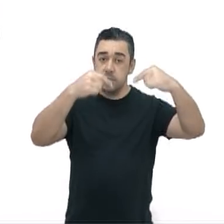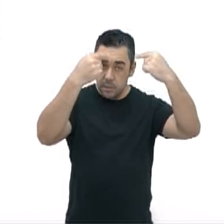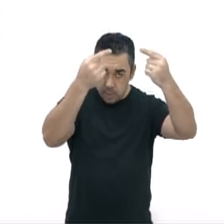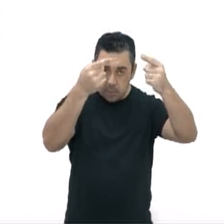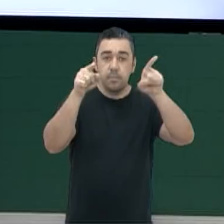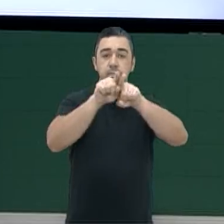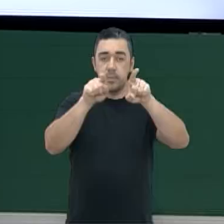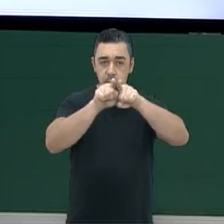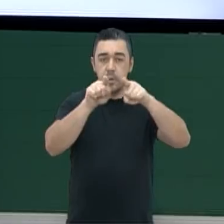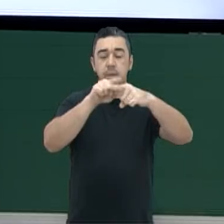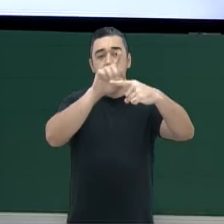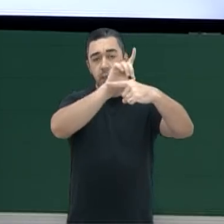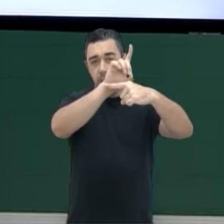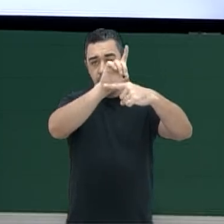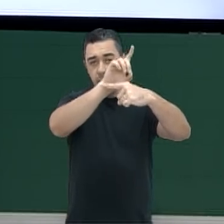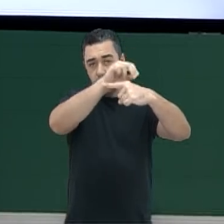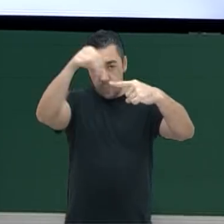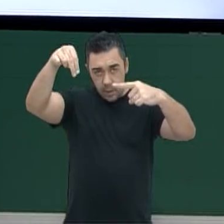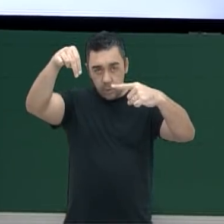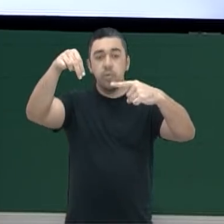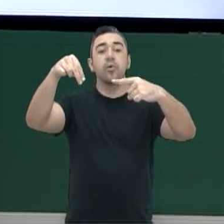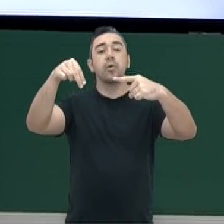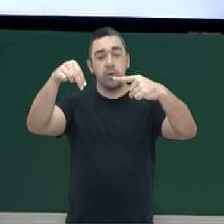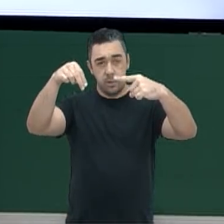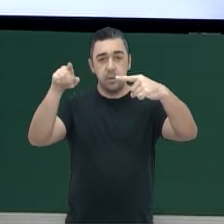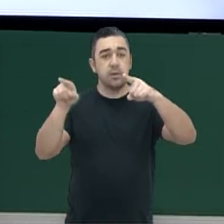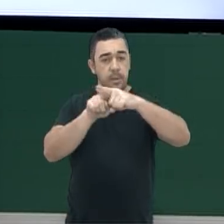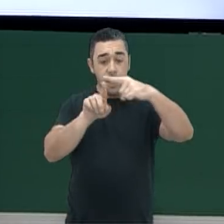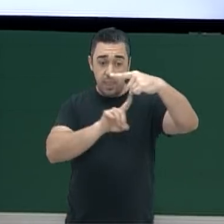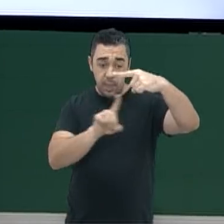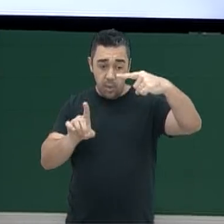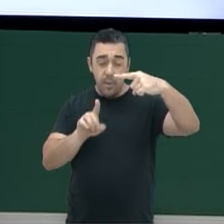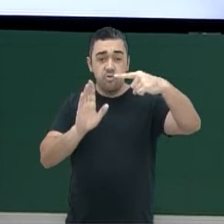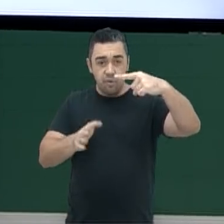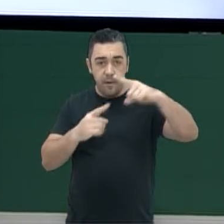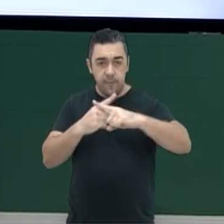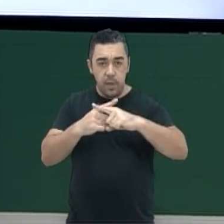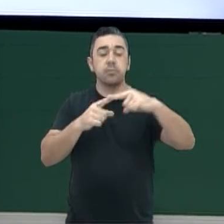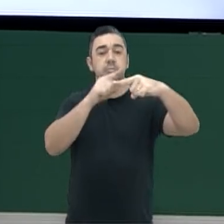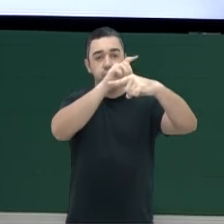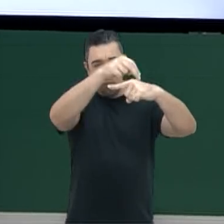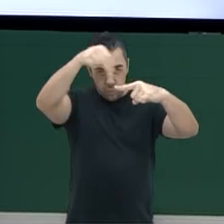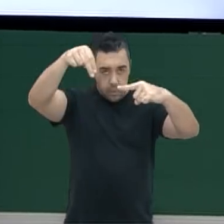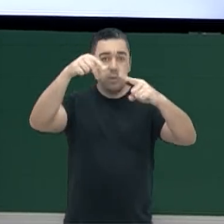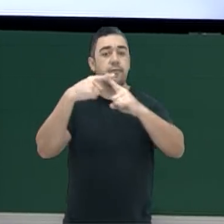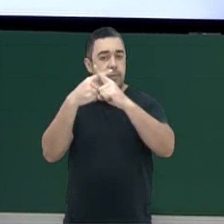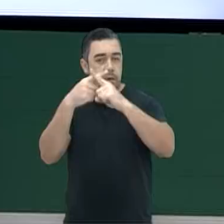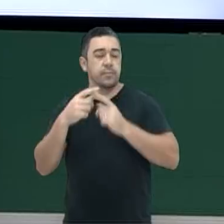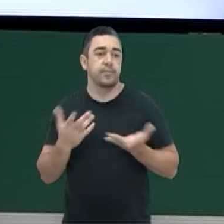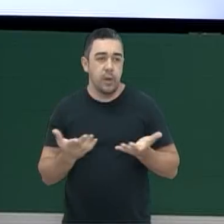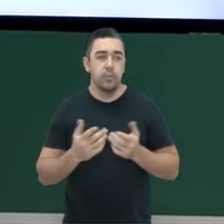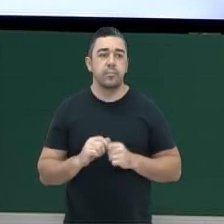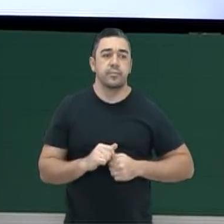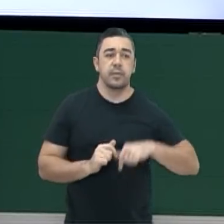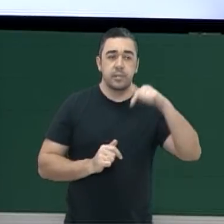o numerador. Lembram disso? Muito bem. Então, 7 vezes 5,